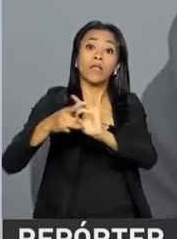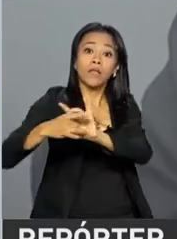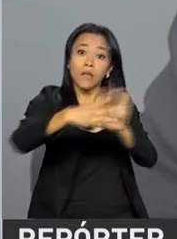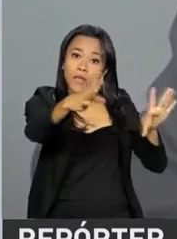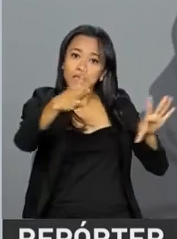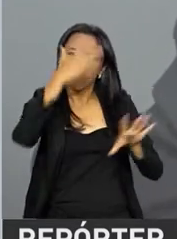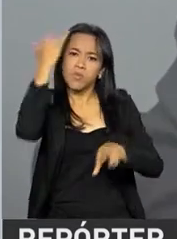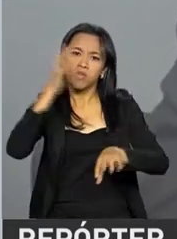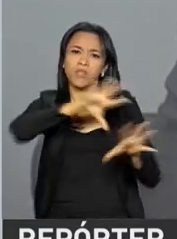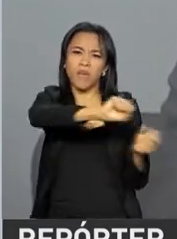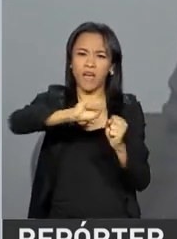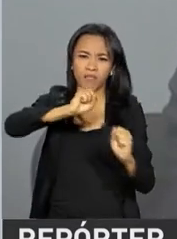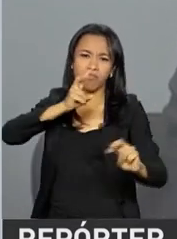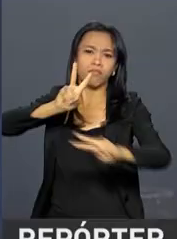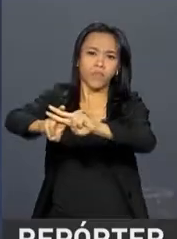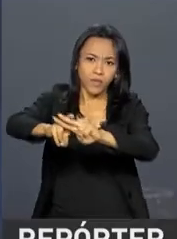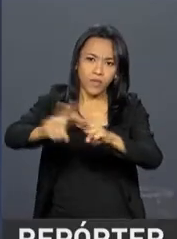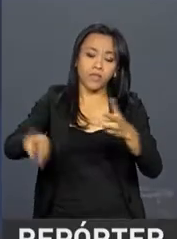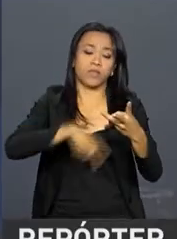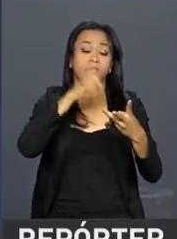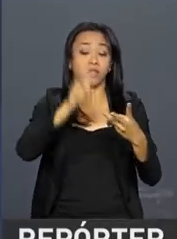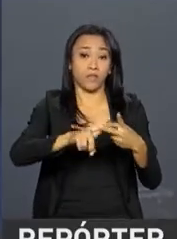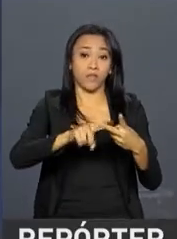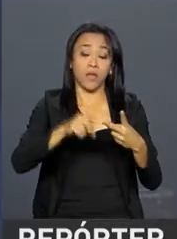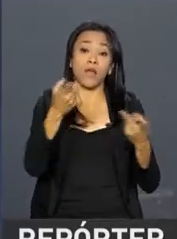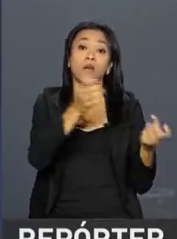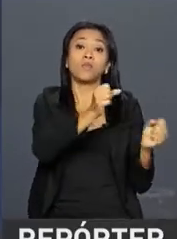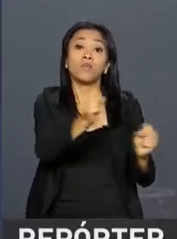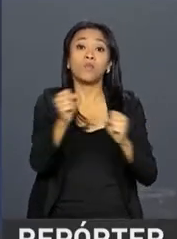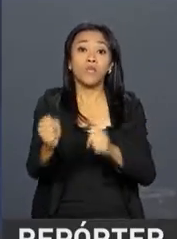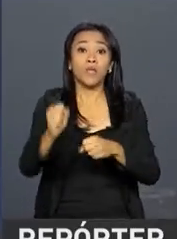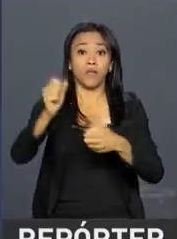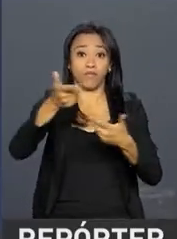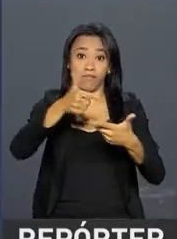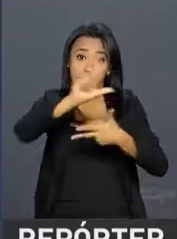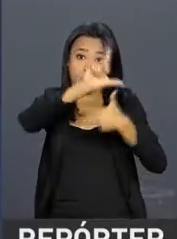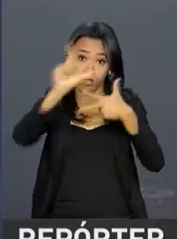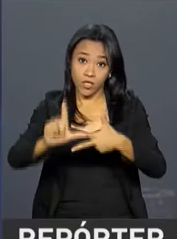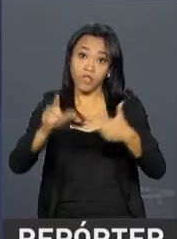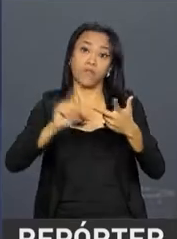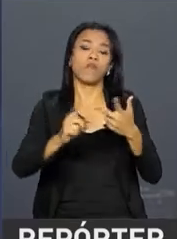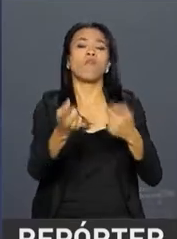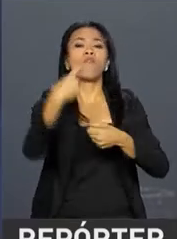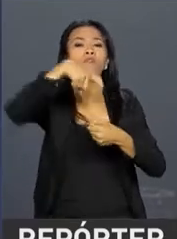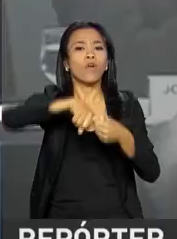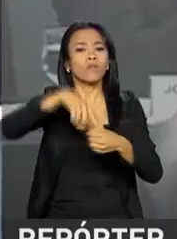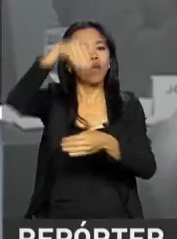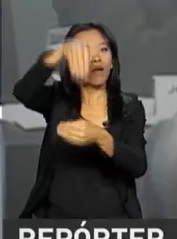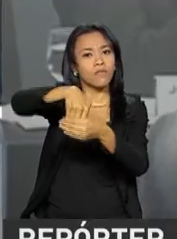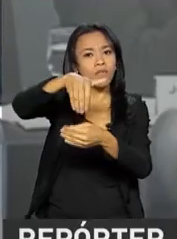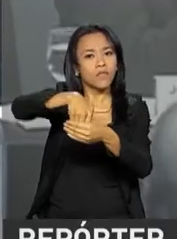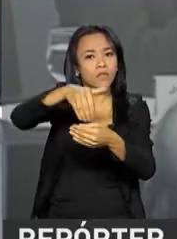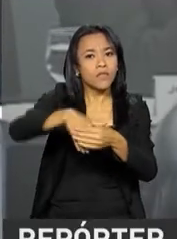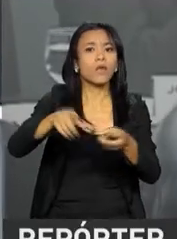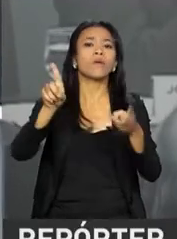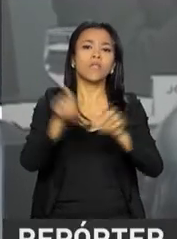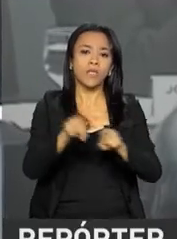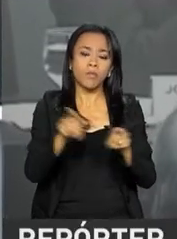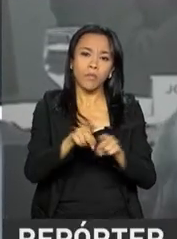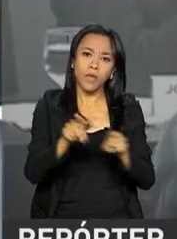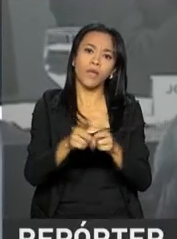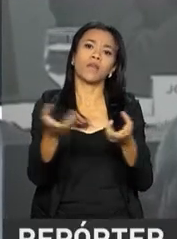a restauração das competências do Poder Legislativo, a retomada do calendário eleitoral e a anulação da Assembleia